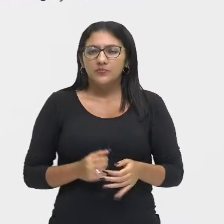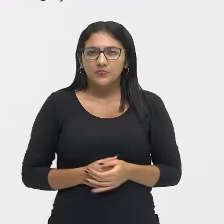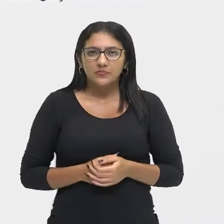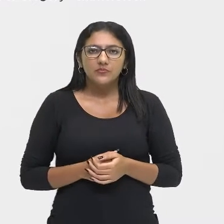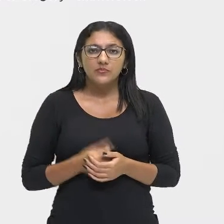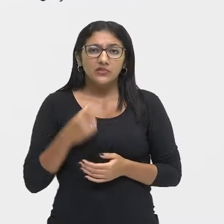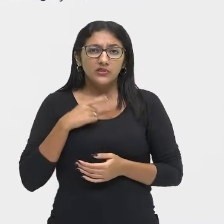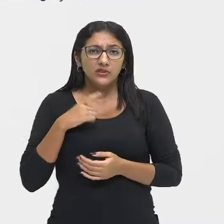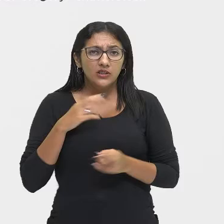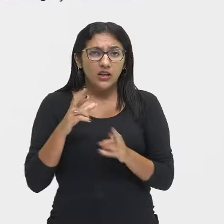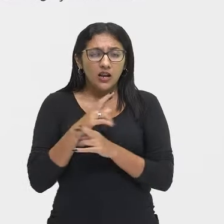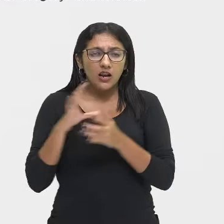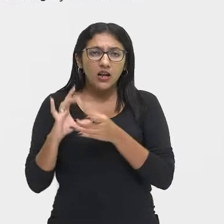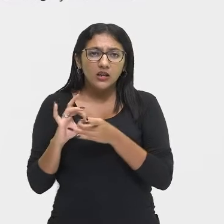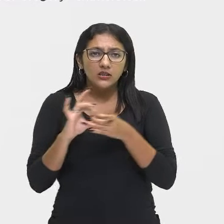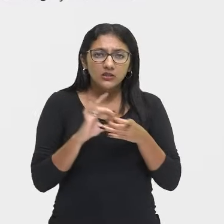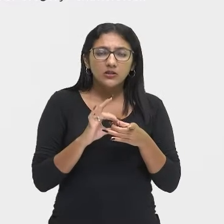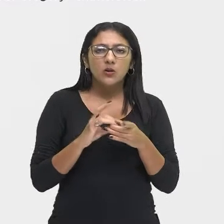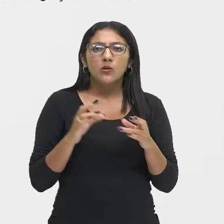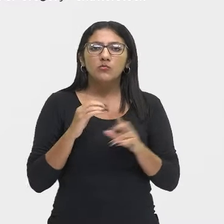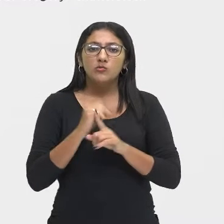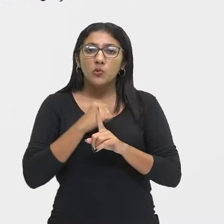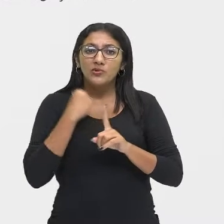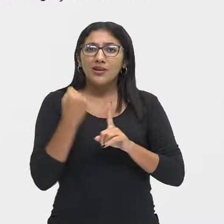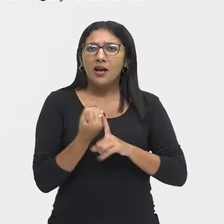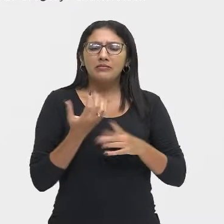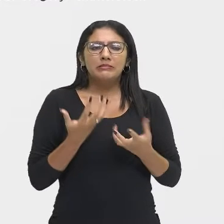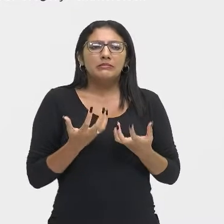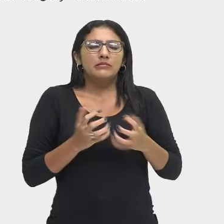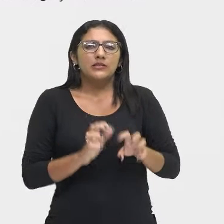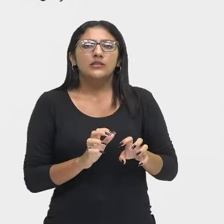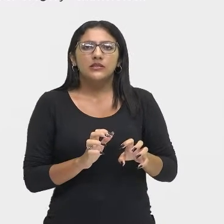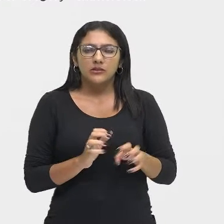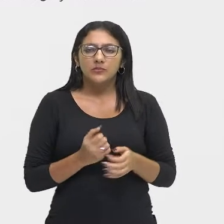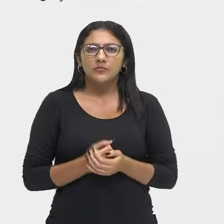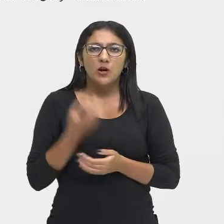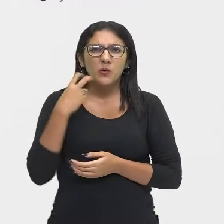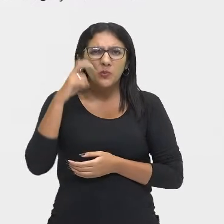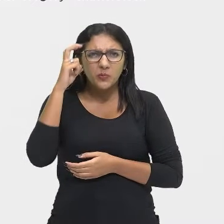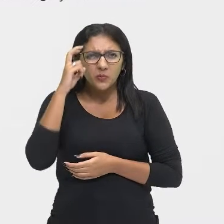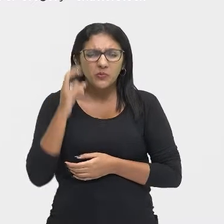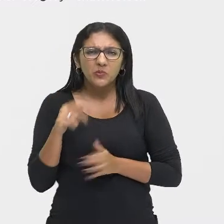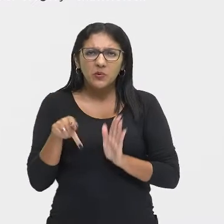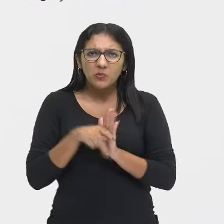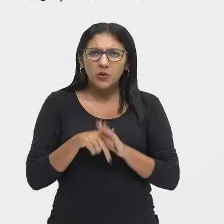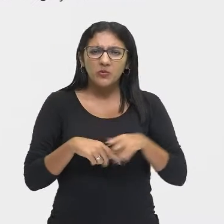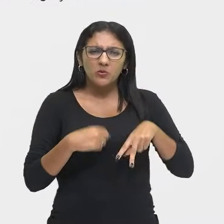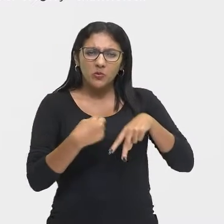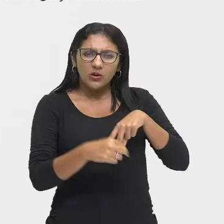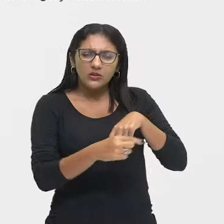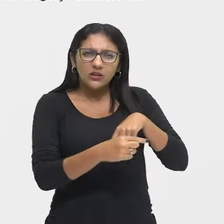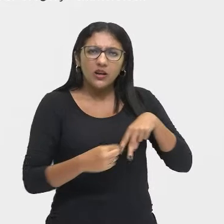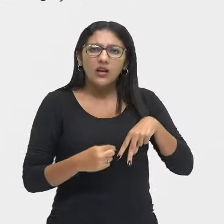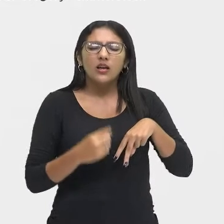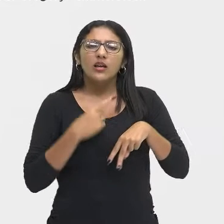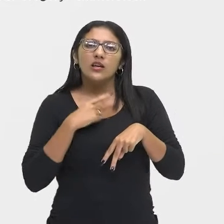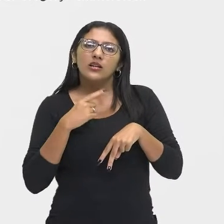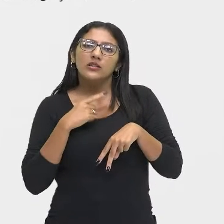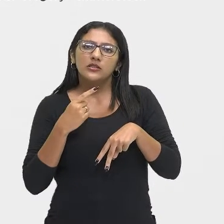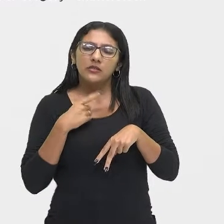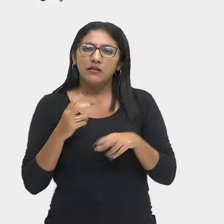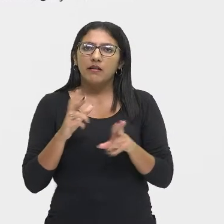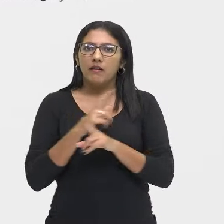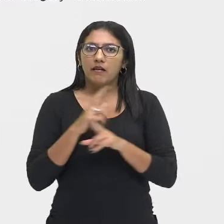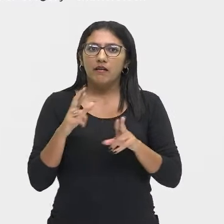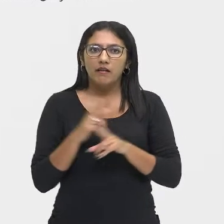coibir atitudes não socialmente aceitas, a cultura do cancelamento acaba se tornando um processo